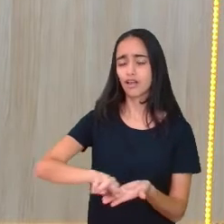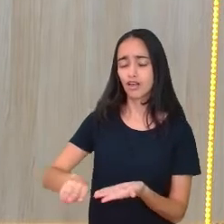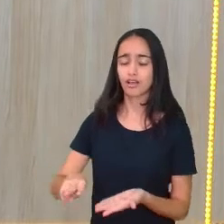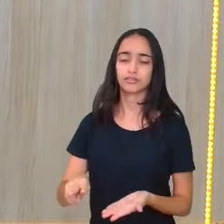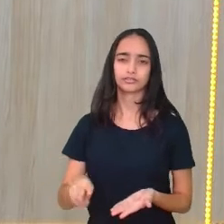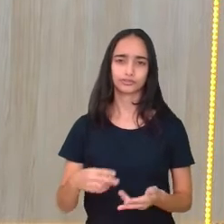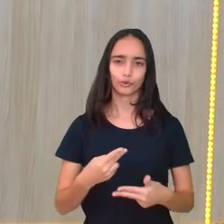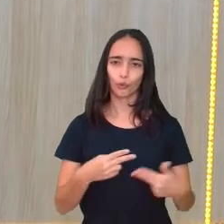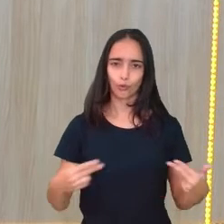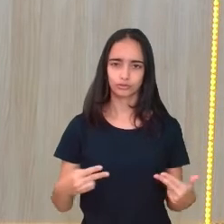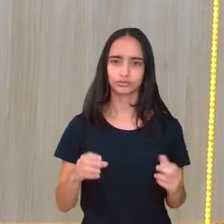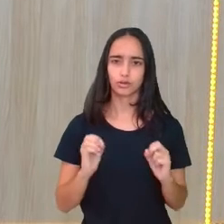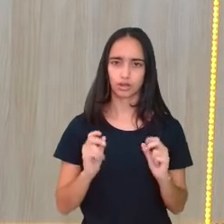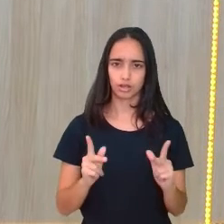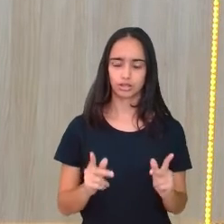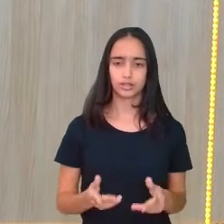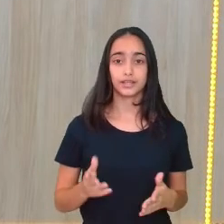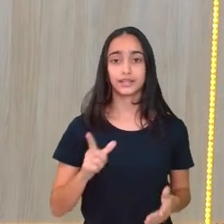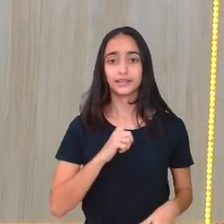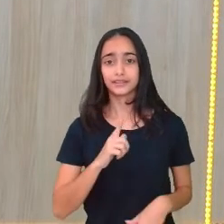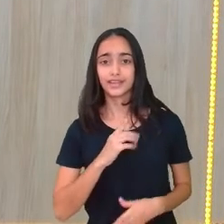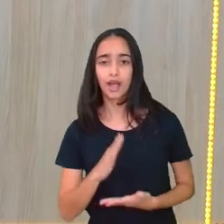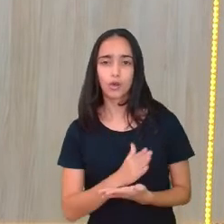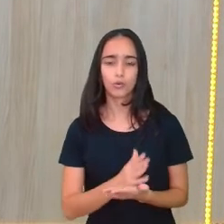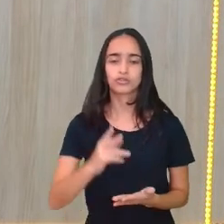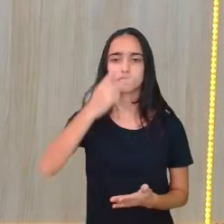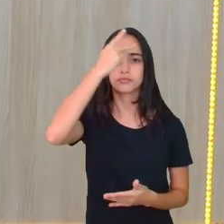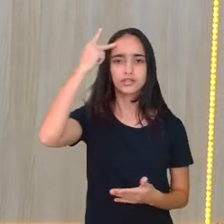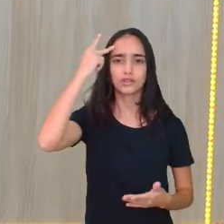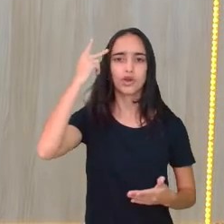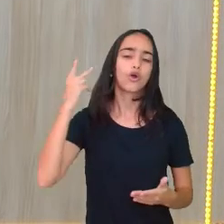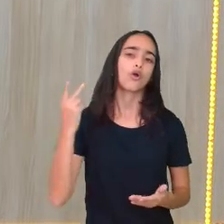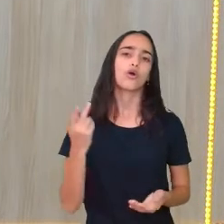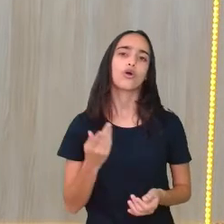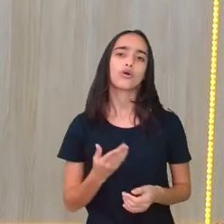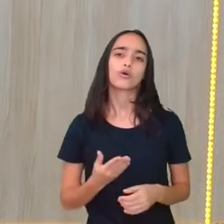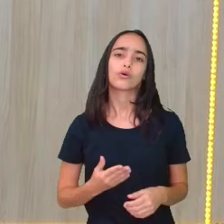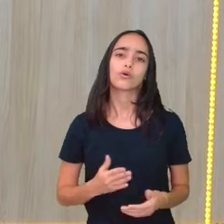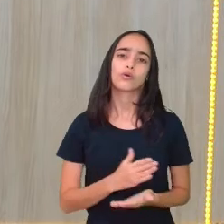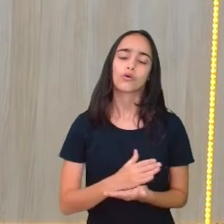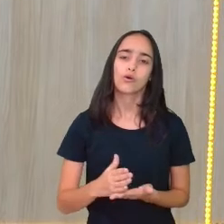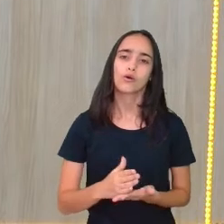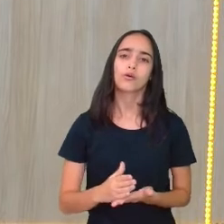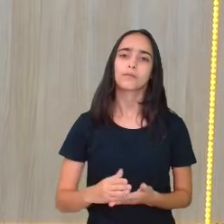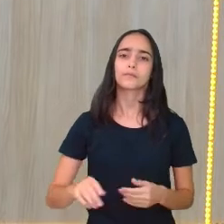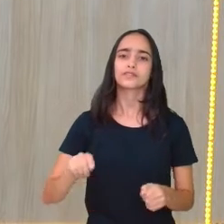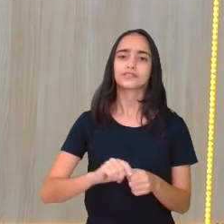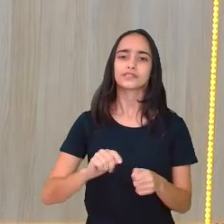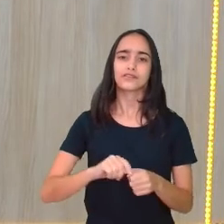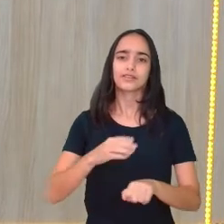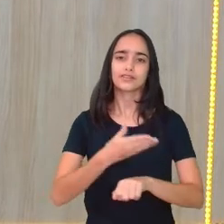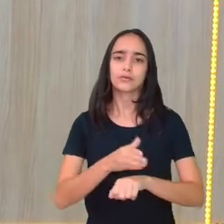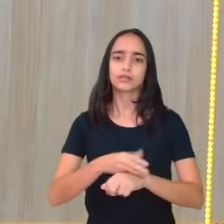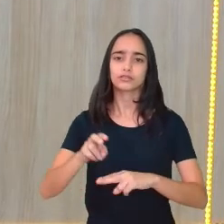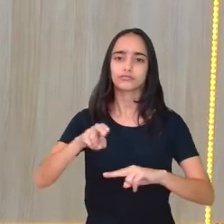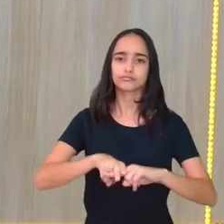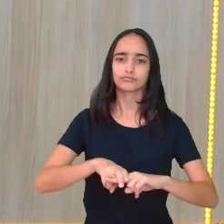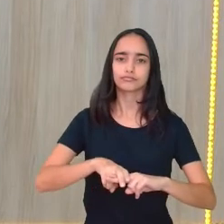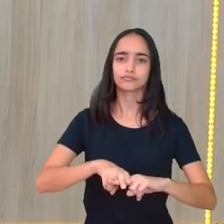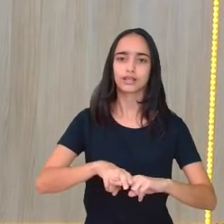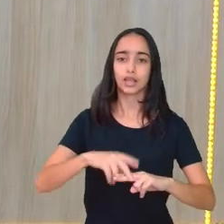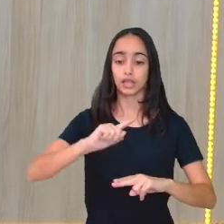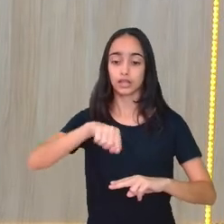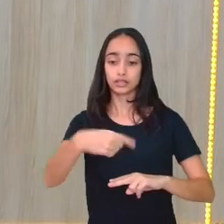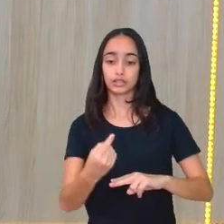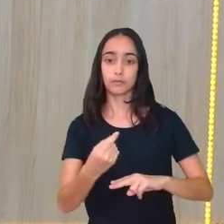que começa fazendo lá o exercício sentado, depois já começa a fazer em pé. Às vezes faz o exercício numa